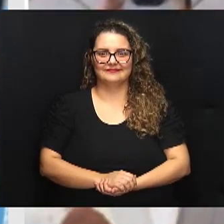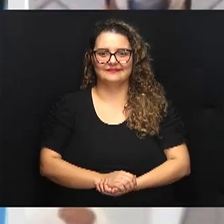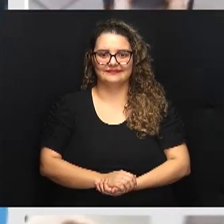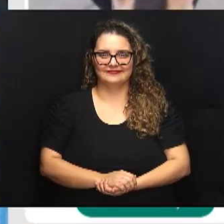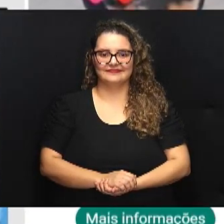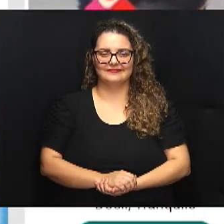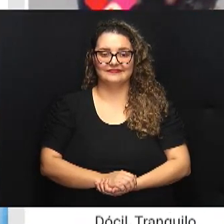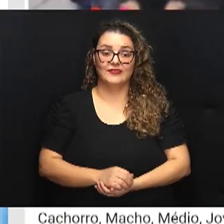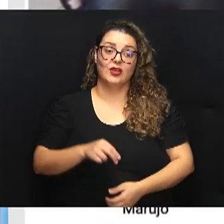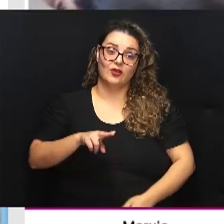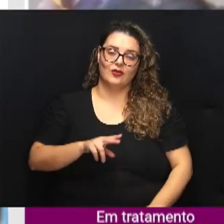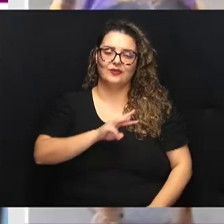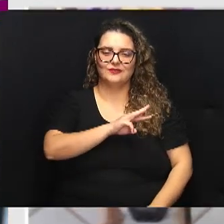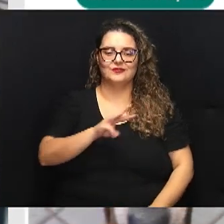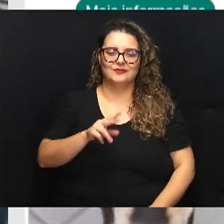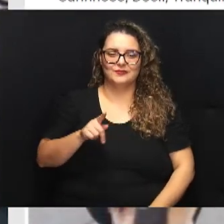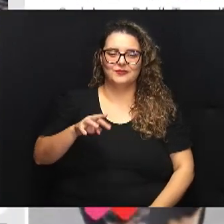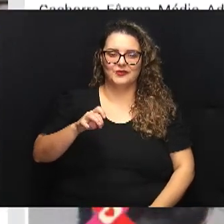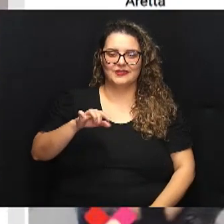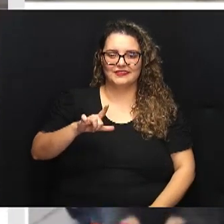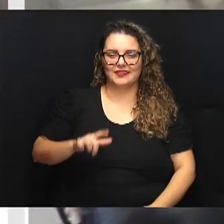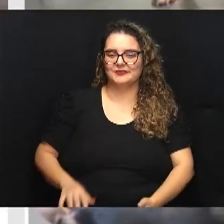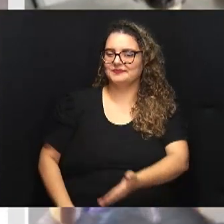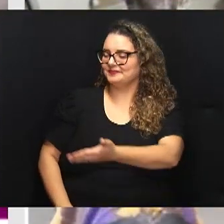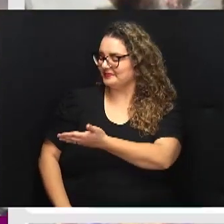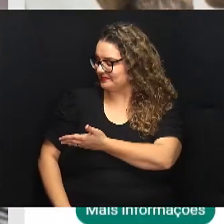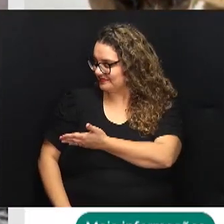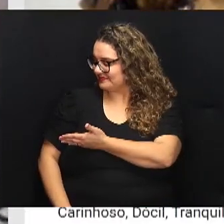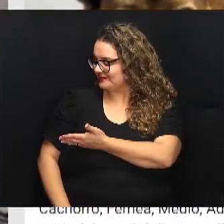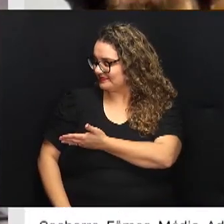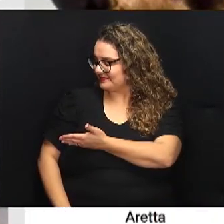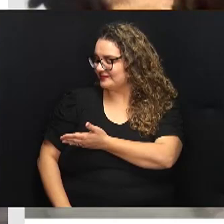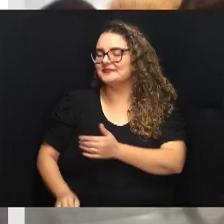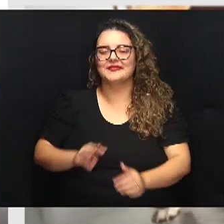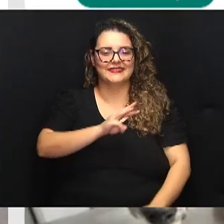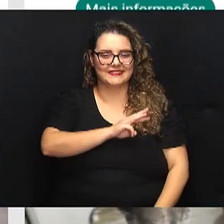bemestar.animal@campinas.sp.gov.br ou no Portal Animal, no endereço